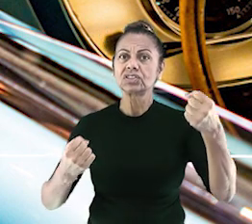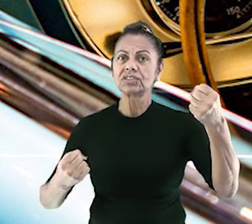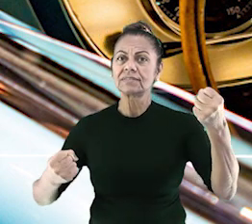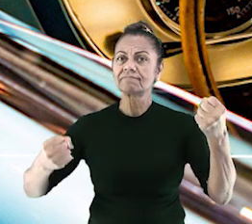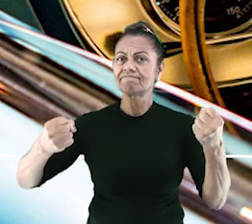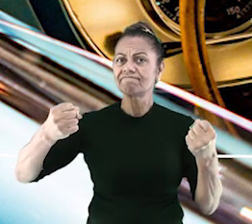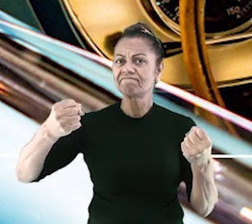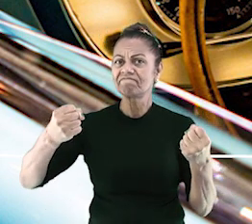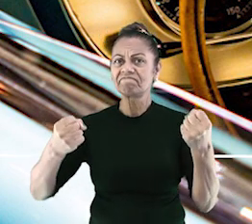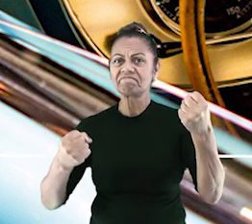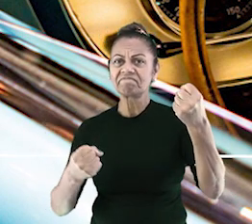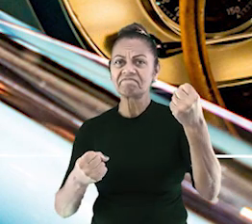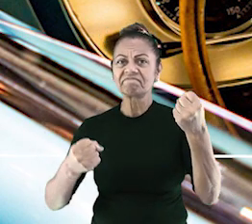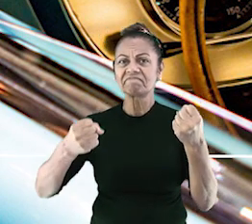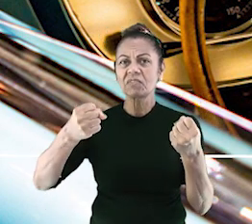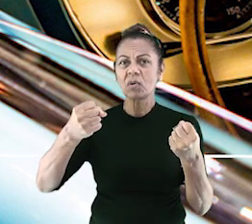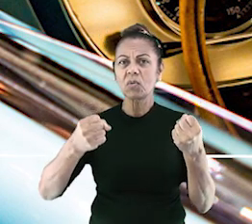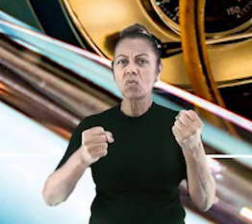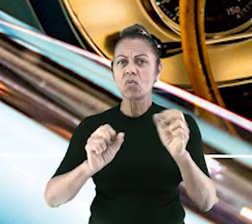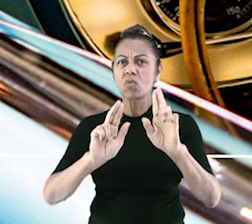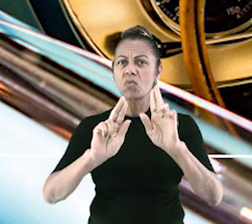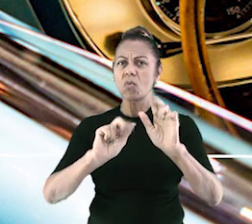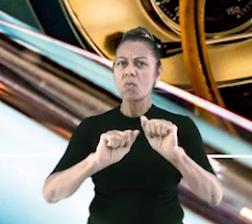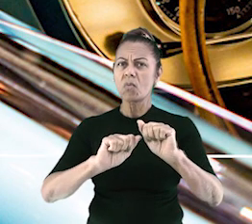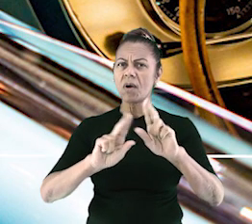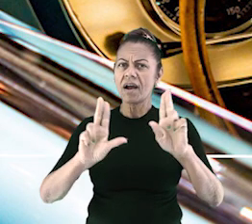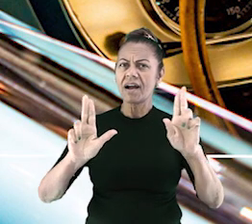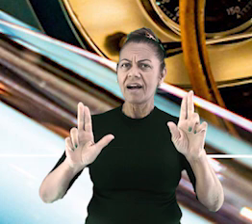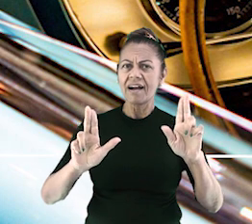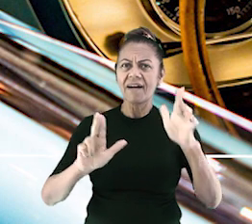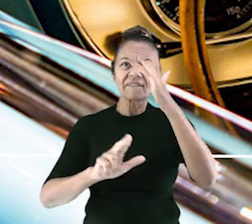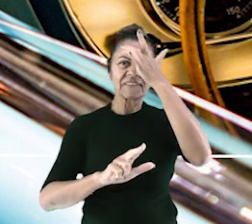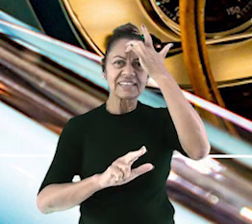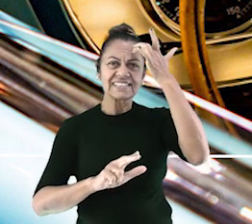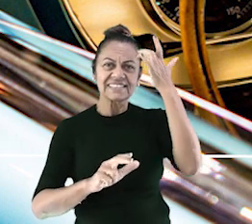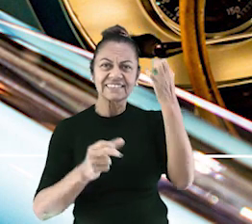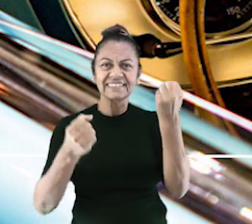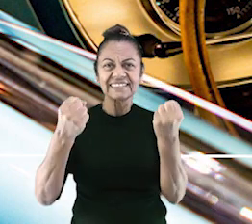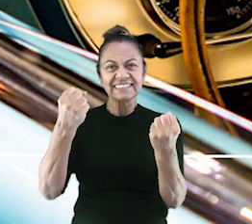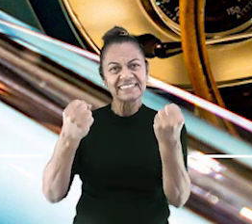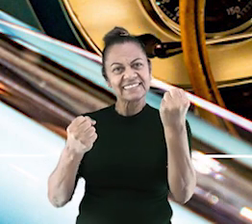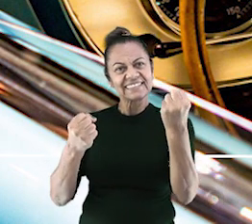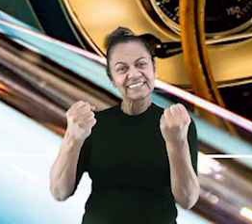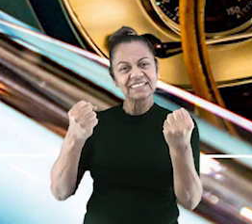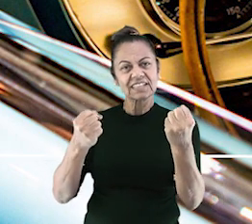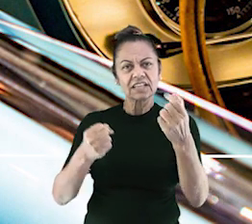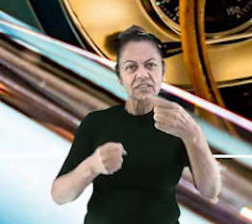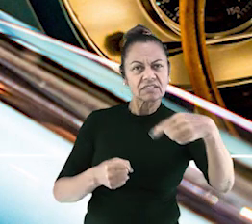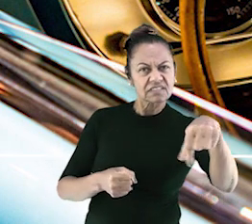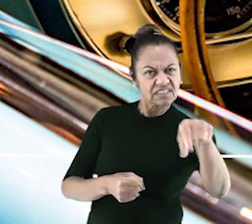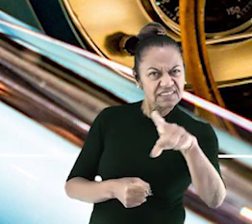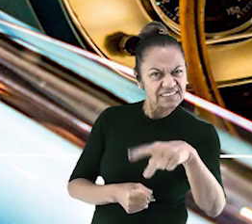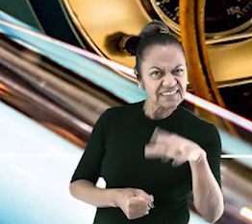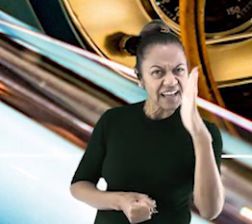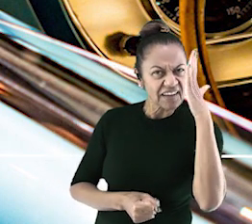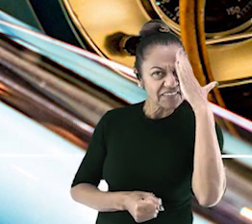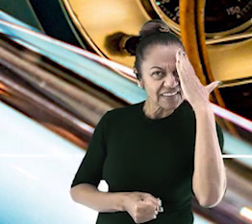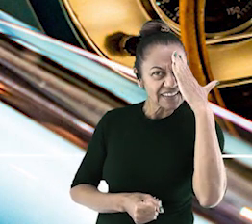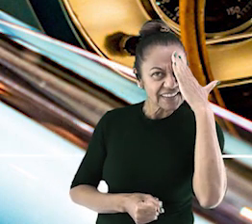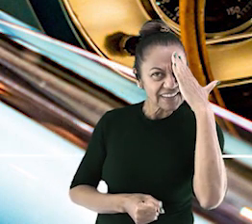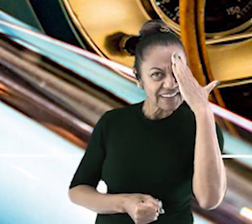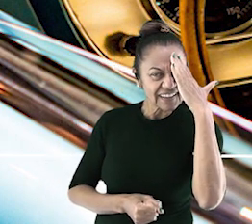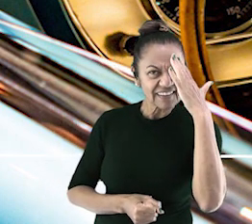Gente! Dirigindo! Uau! Pessoas dirigindo! Você sabe